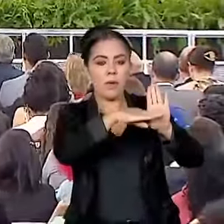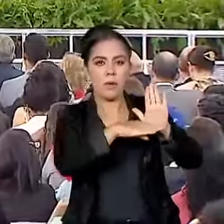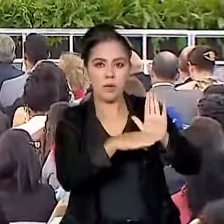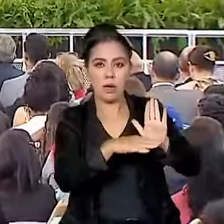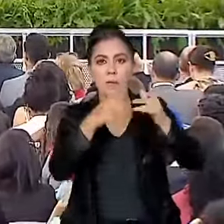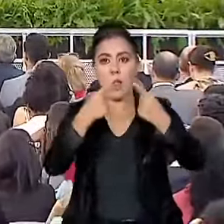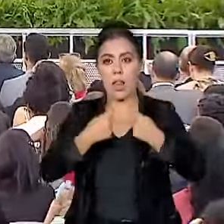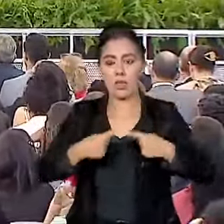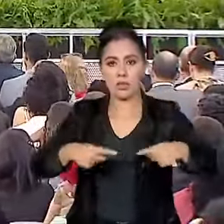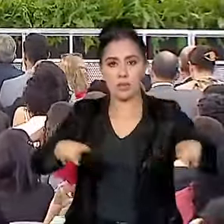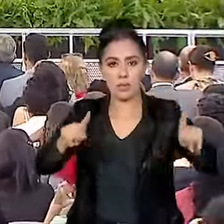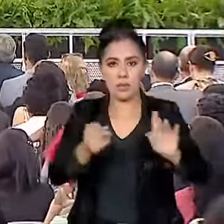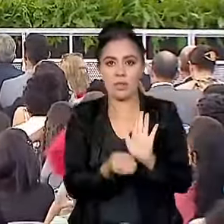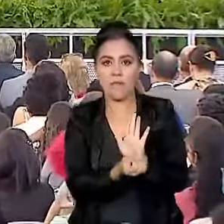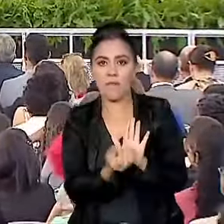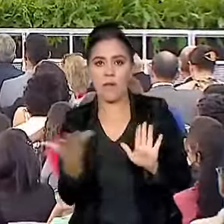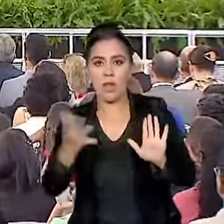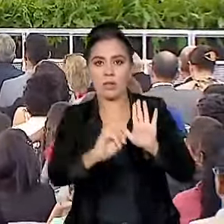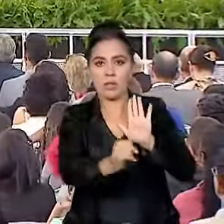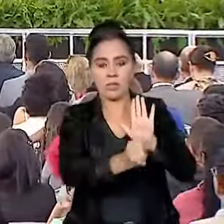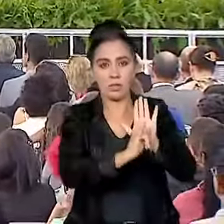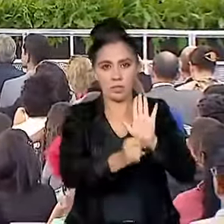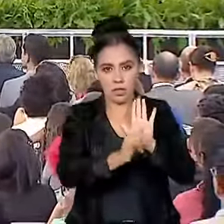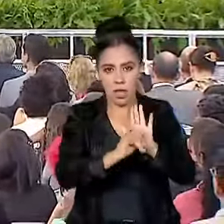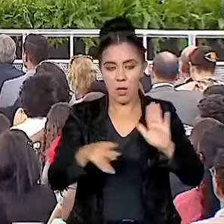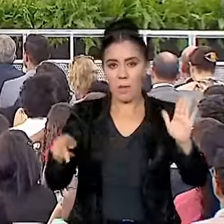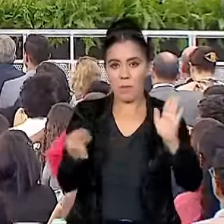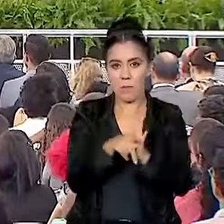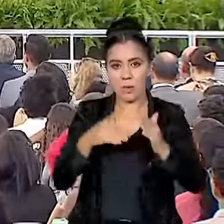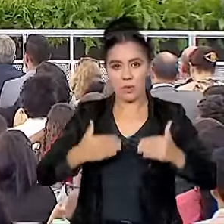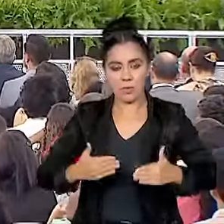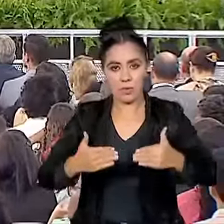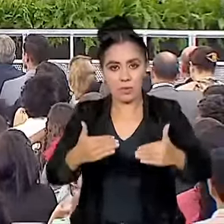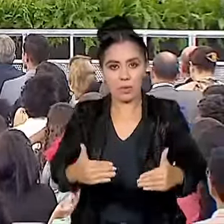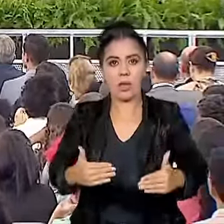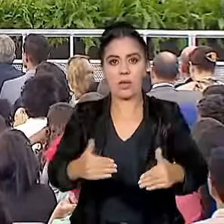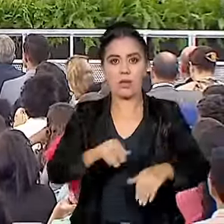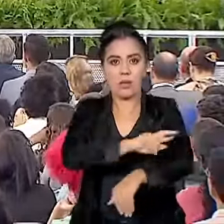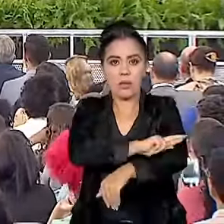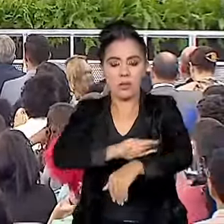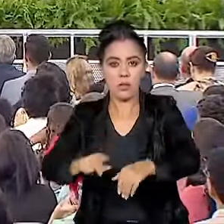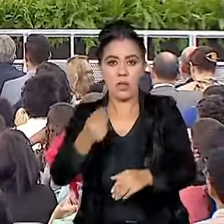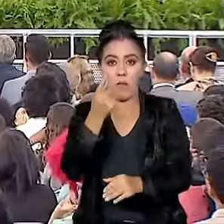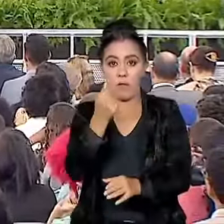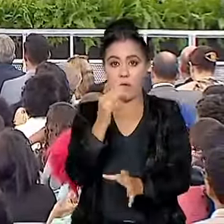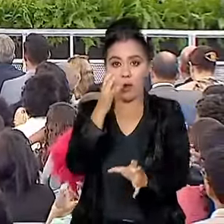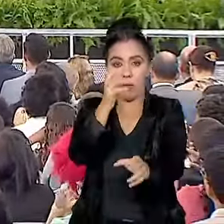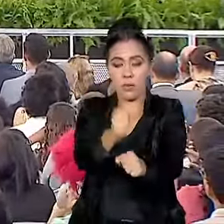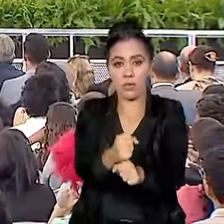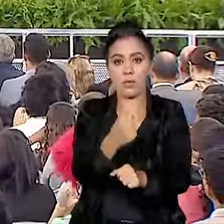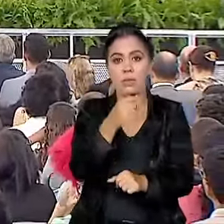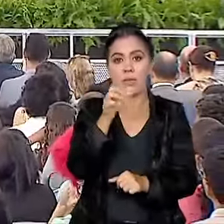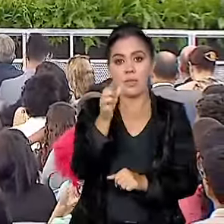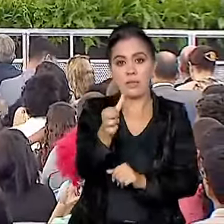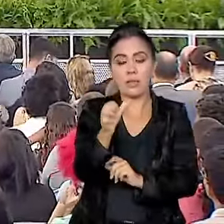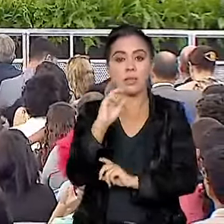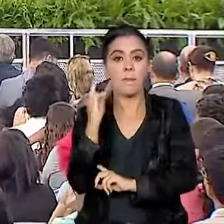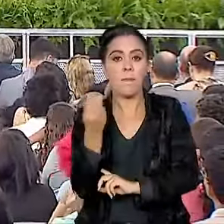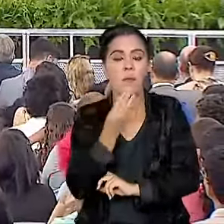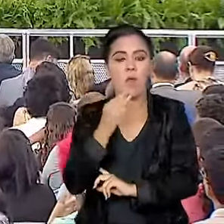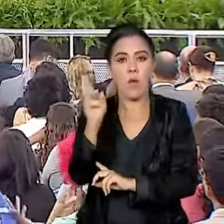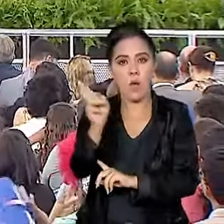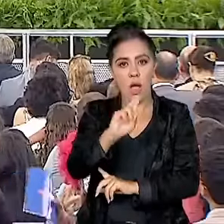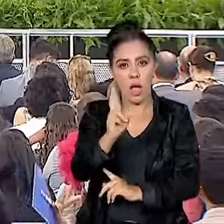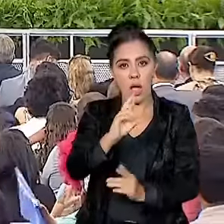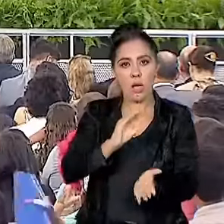de um conjunto de editais do Ministério da Igualdade Racial no valor de 6 milhões de reais para